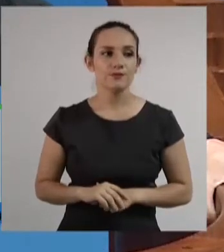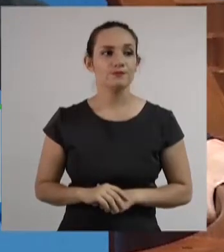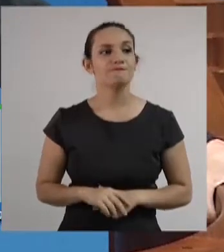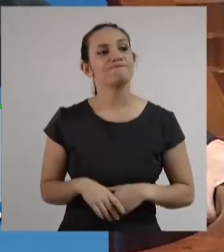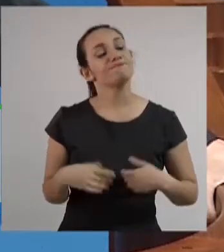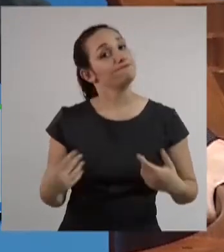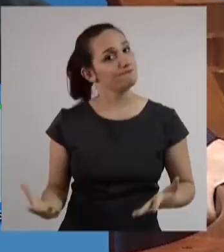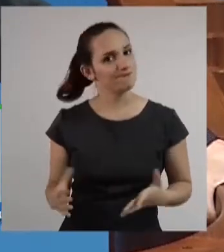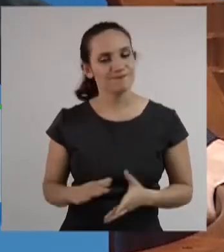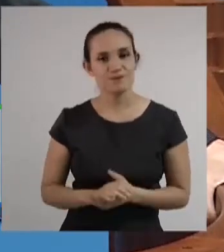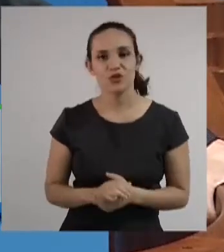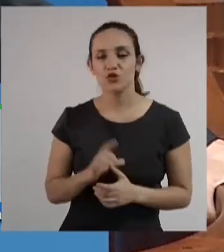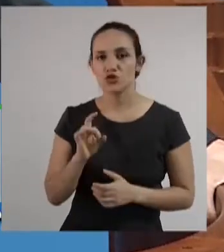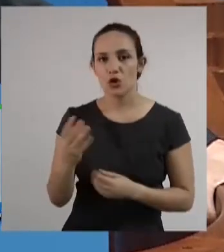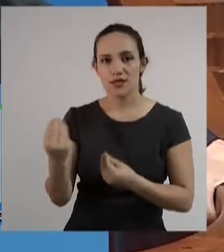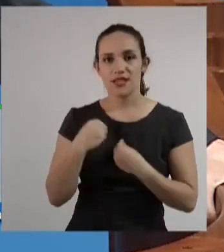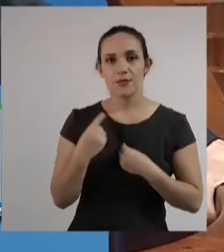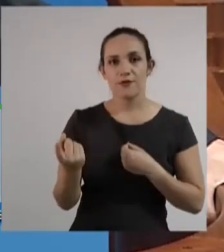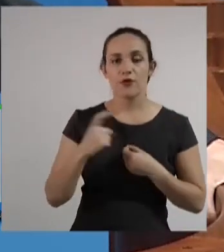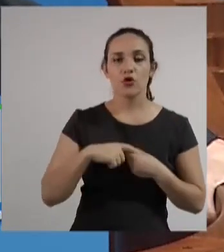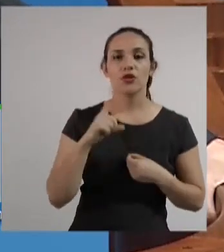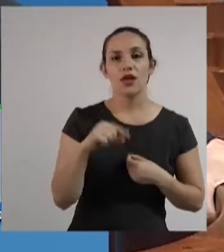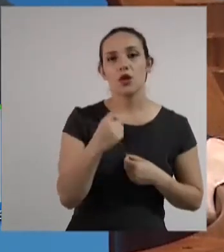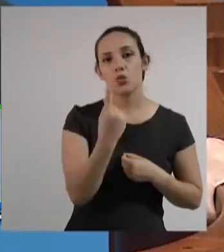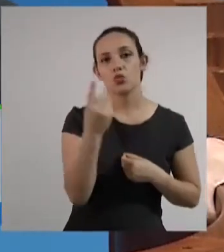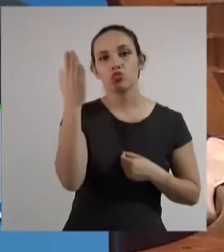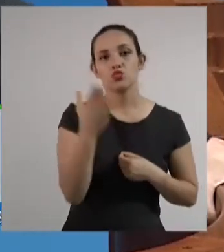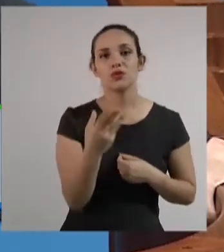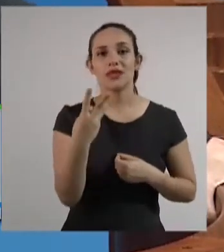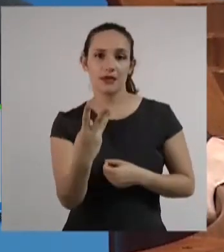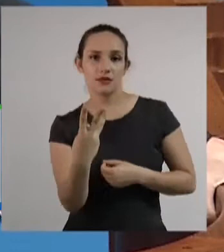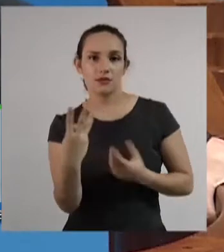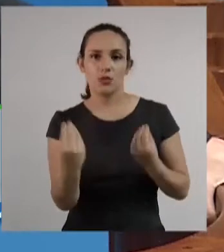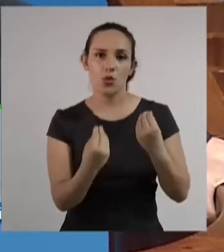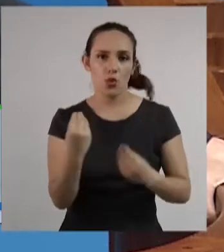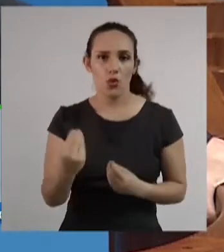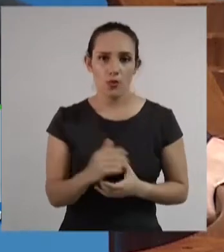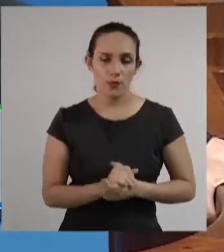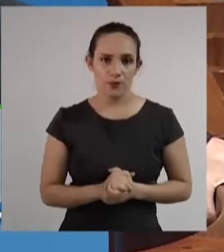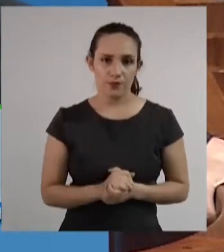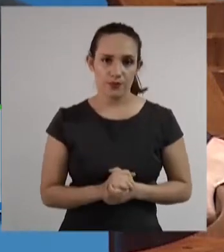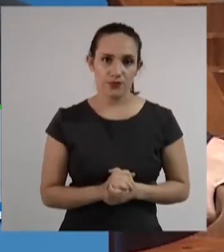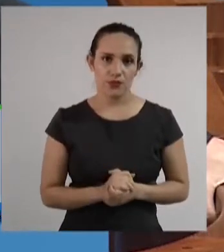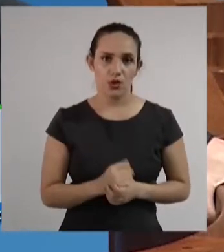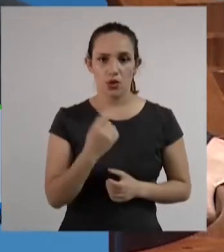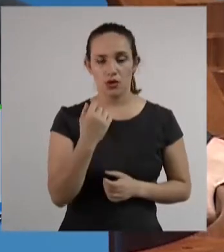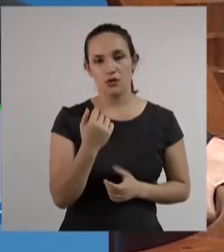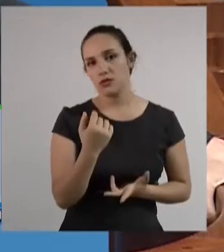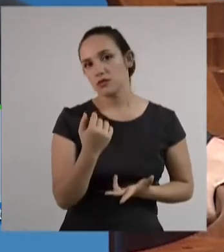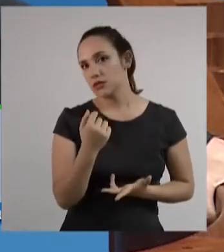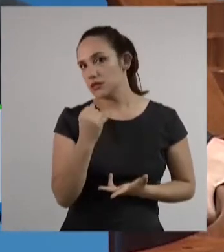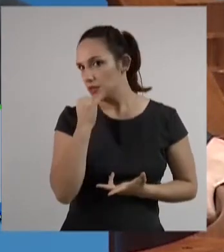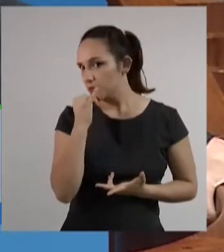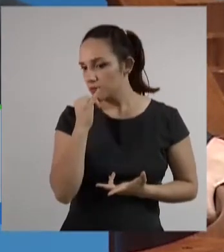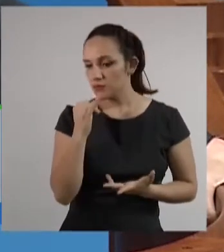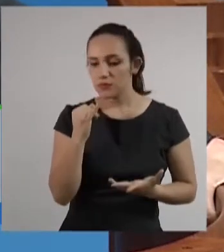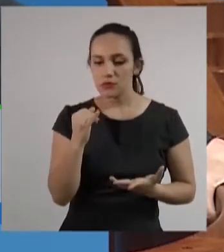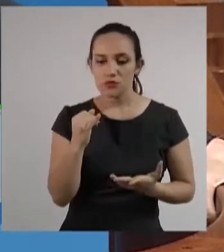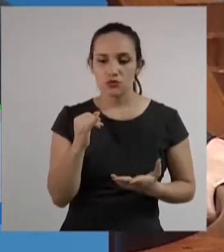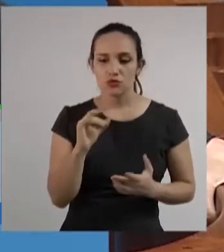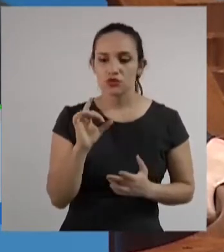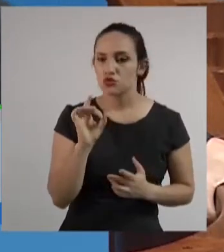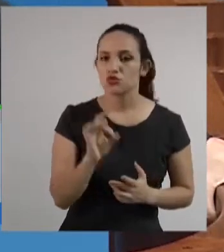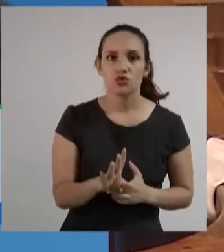Quer dizer, 1/3 do salário que ele recebe